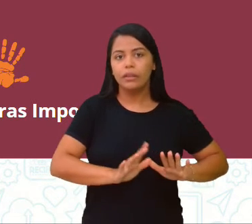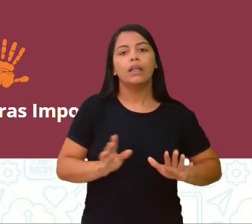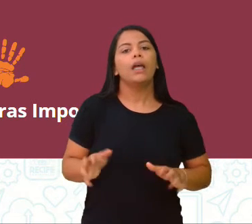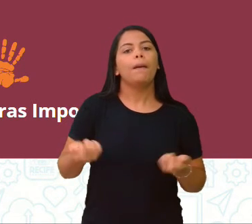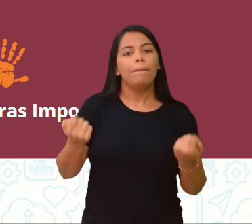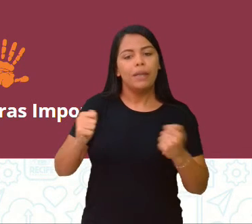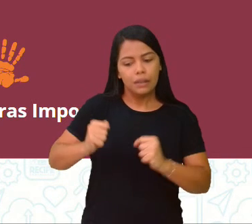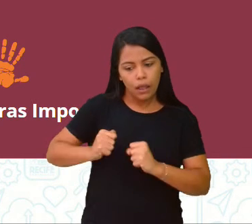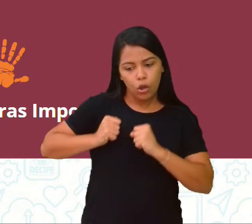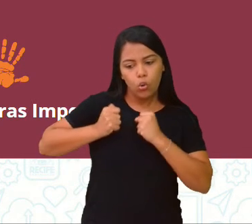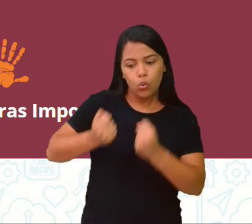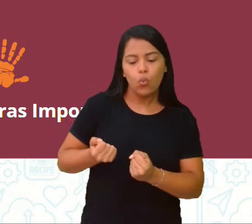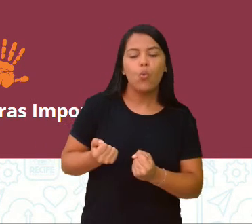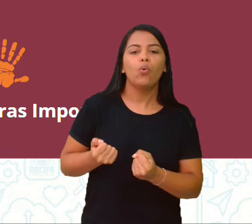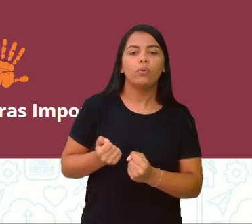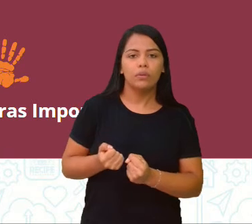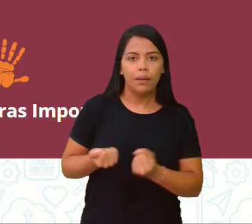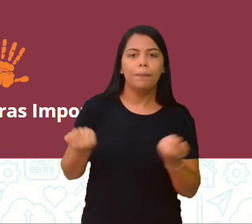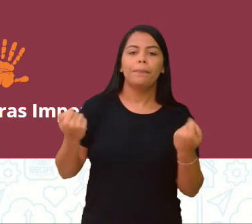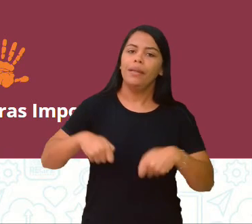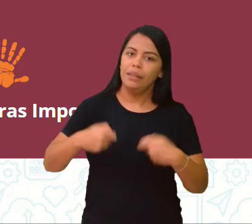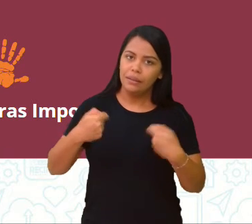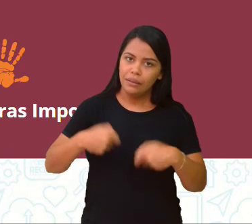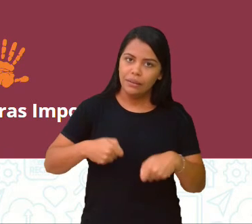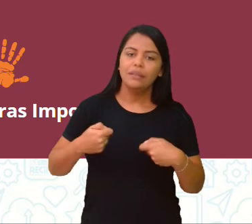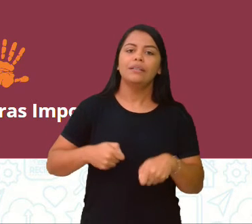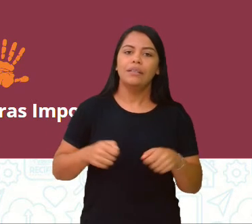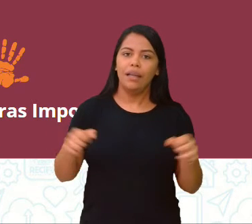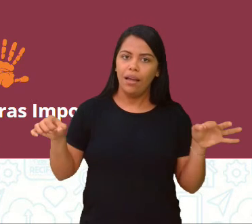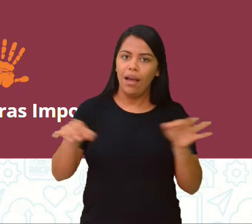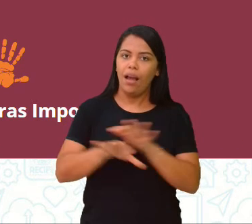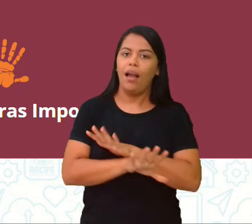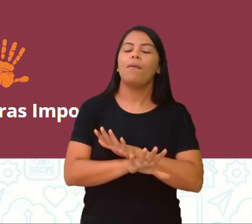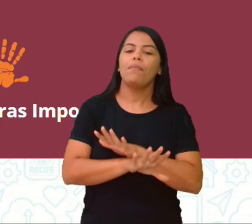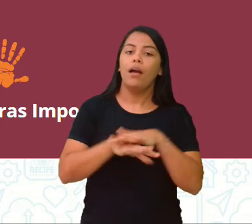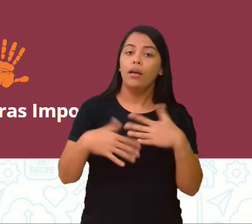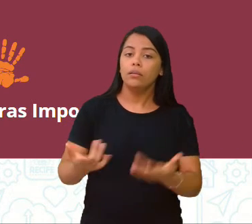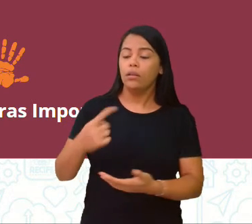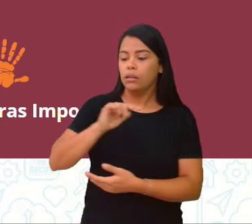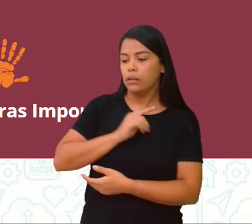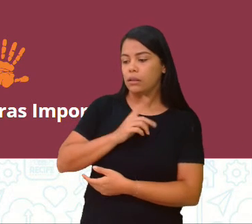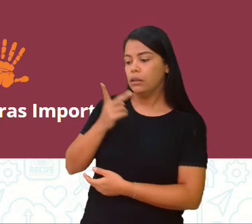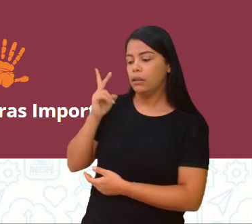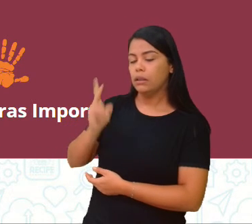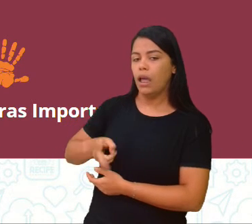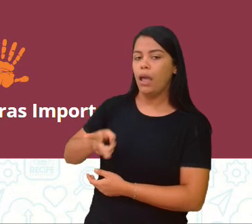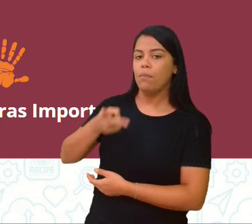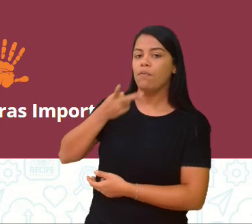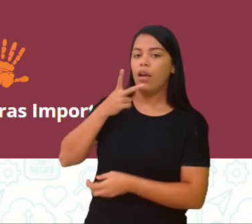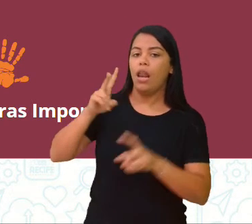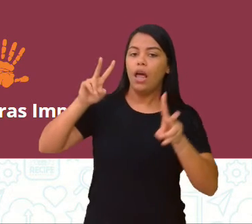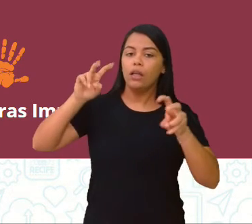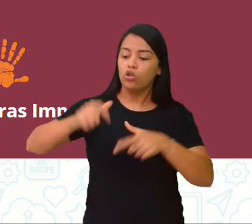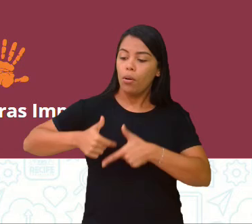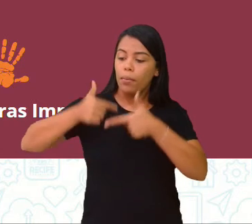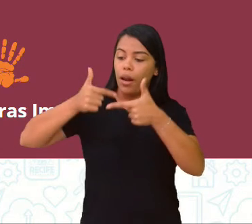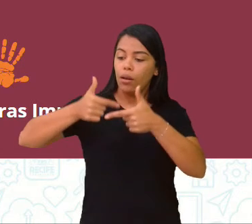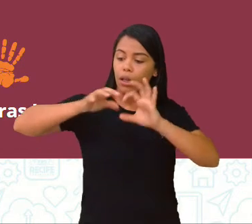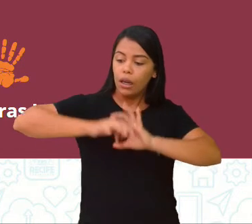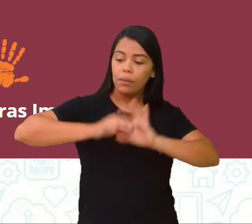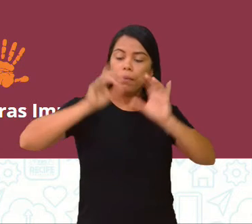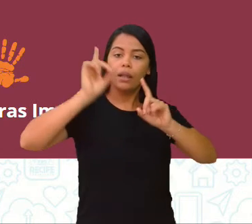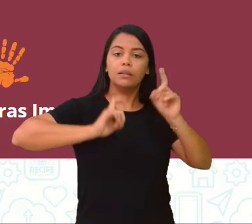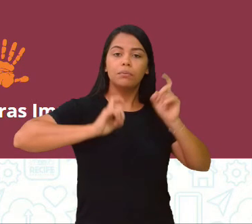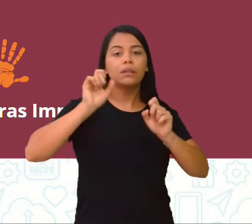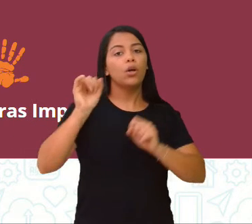mais. A gente precisa combater. E a gente sempre fala aqui da questão da liberdade de expressão, né? Que é importante, mas a